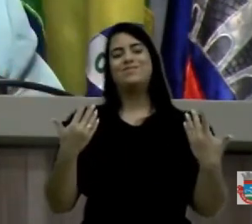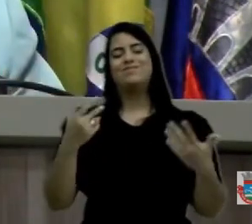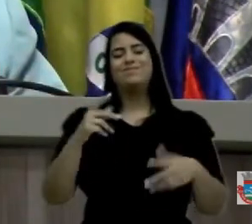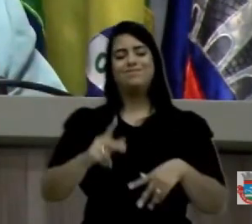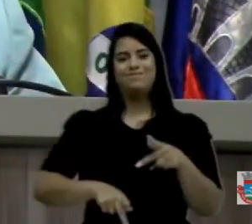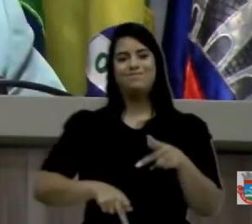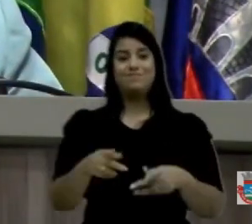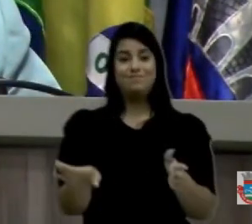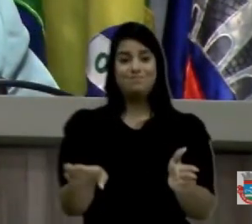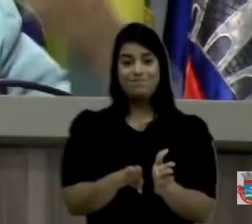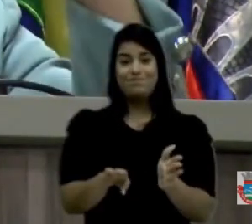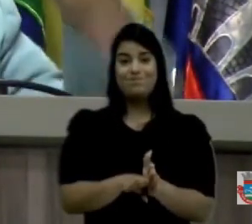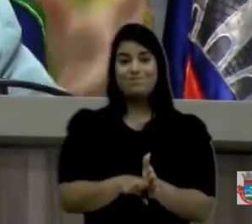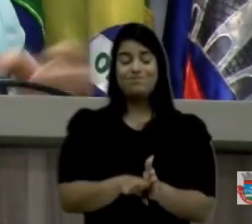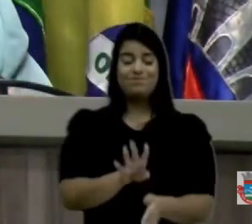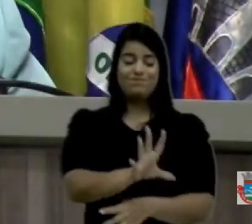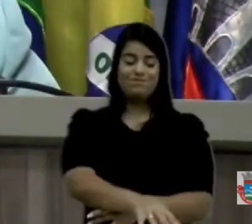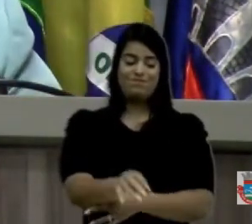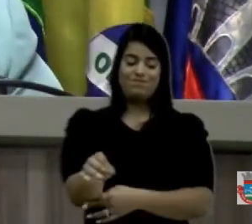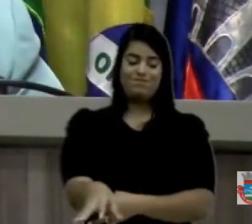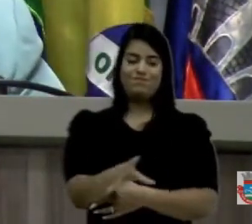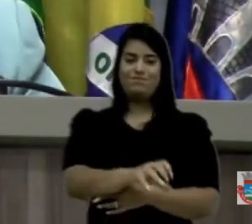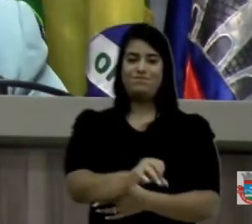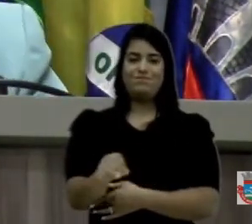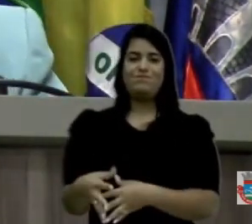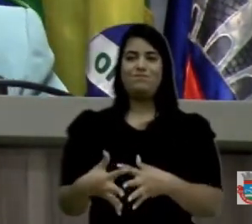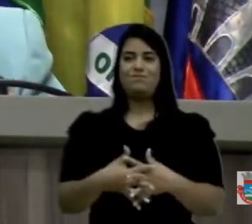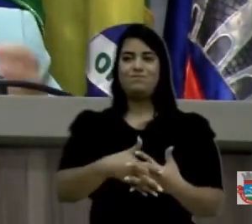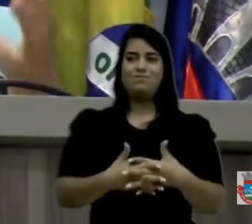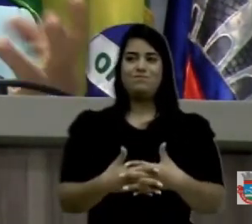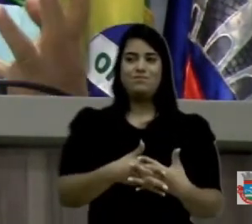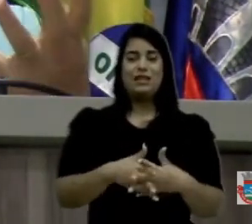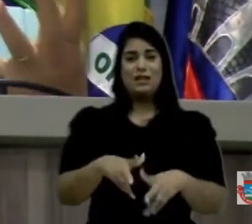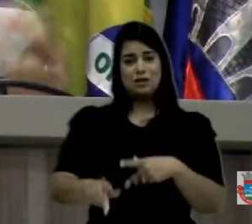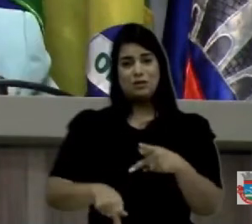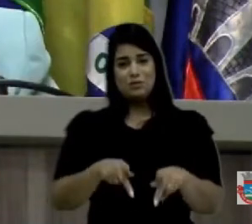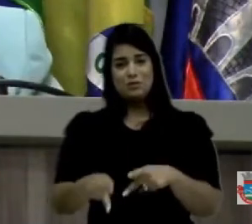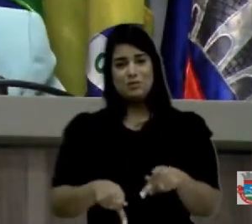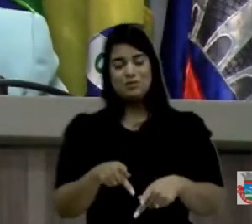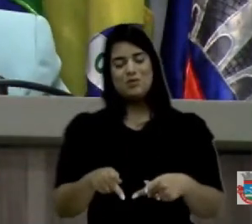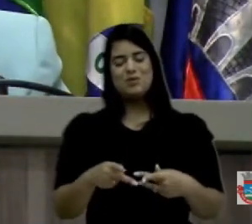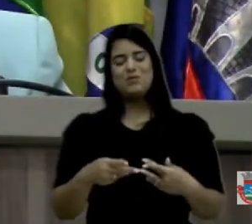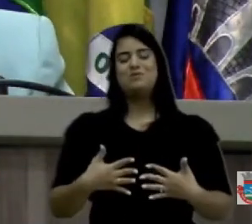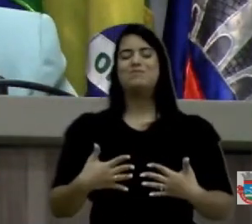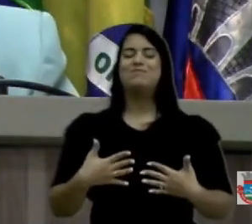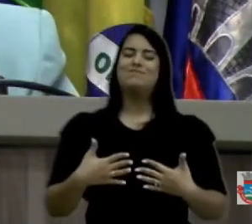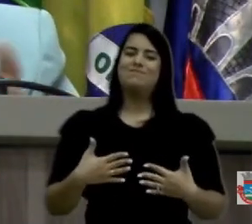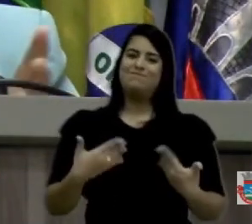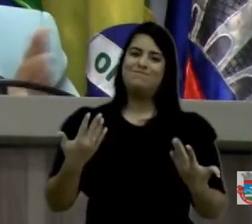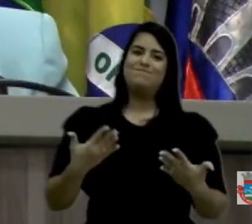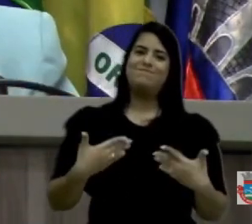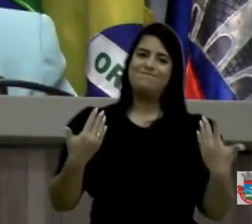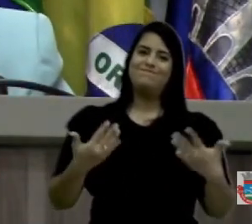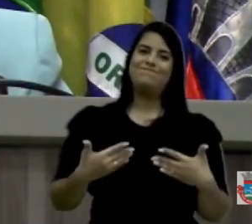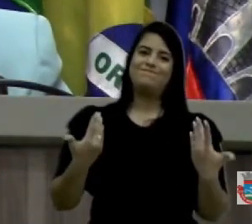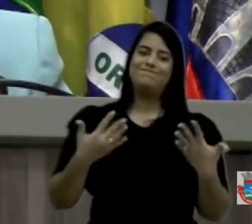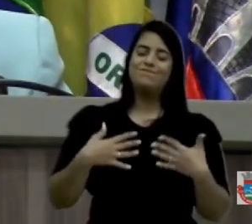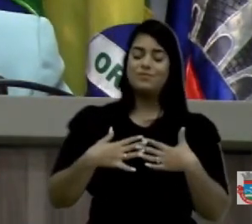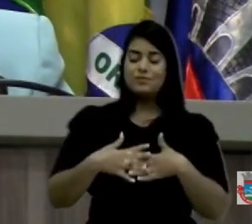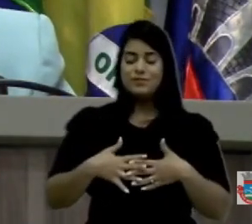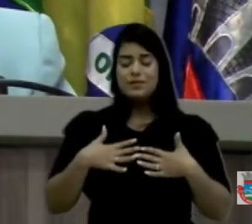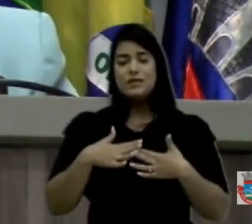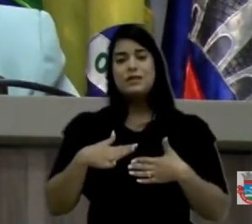gente chega lá com o tratou o pessoal nos recebe a a satisfação que tem pelas suas